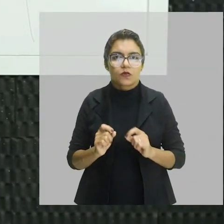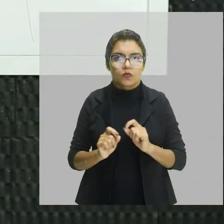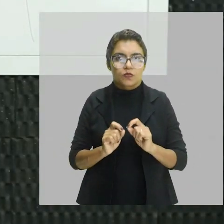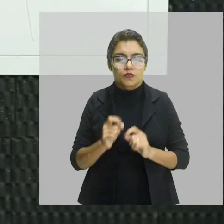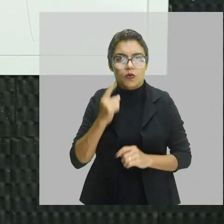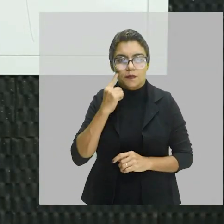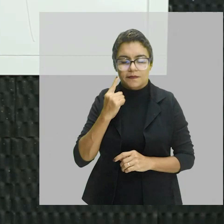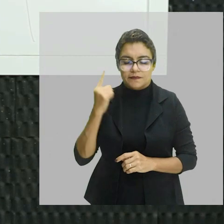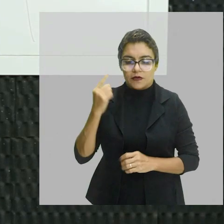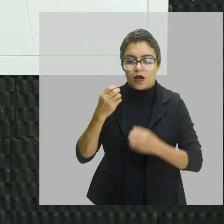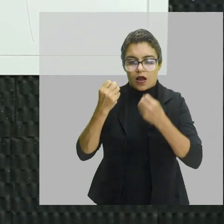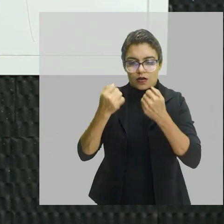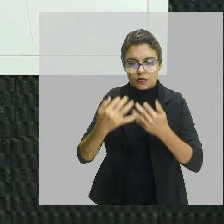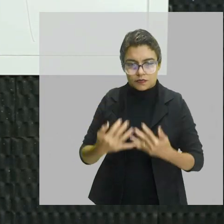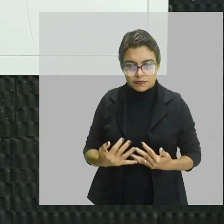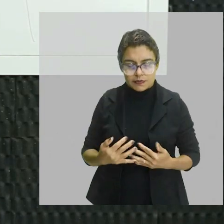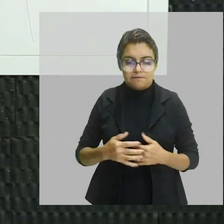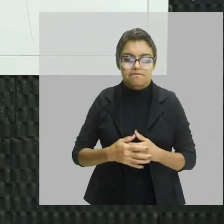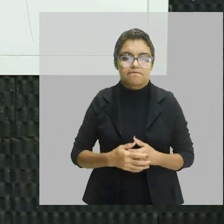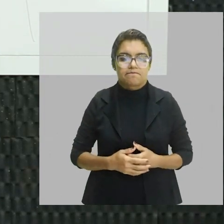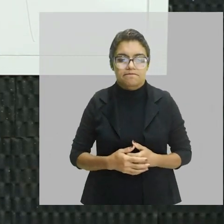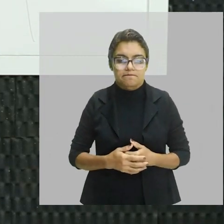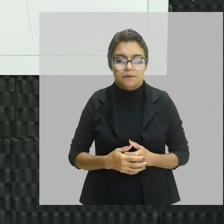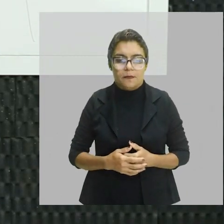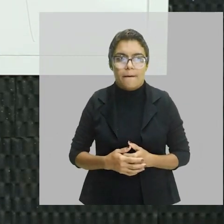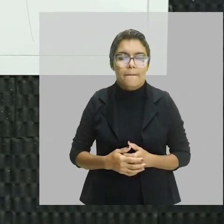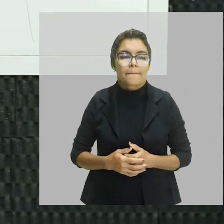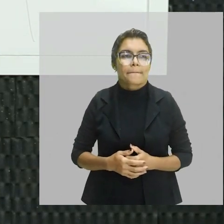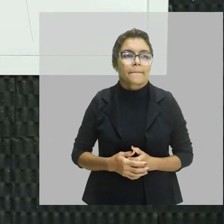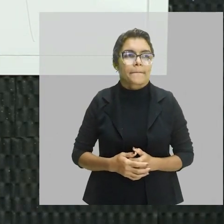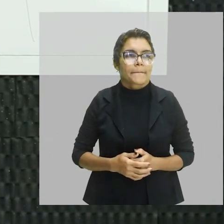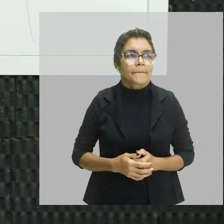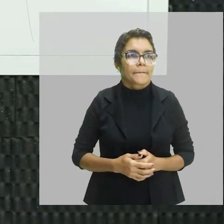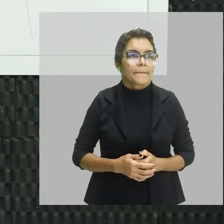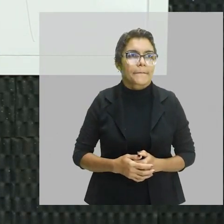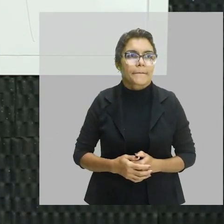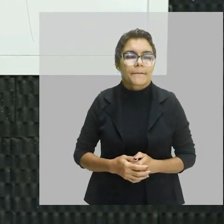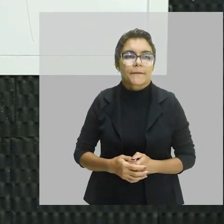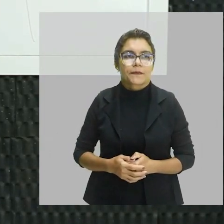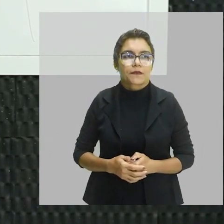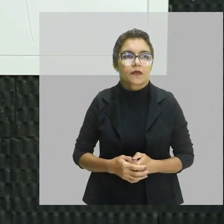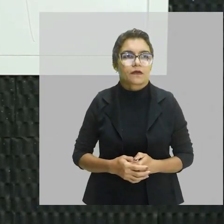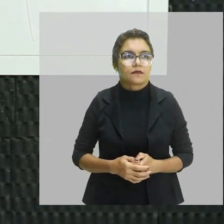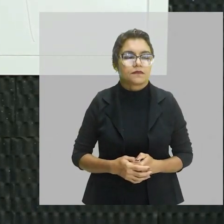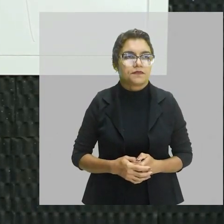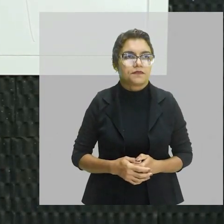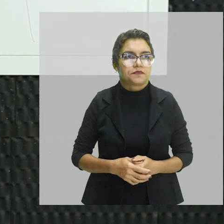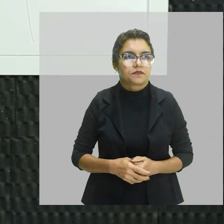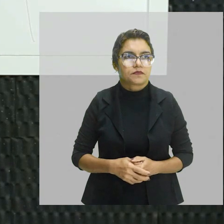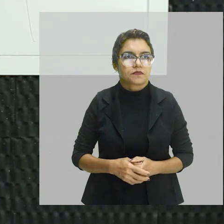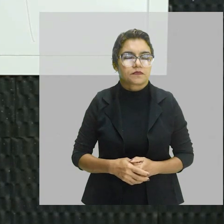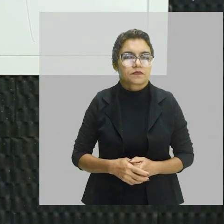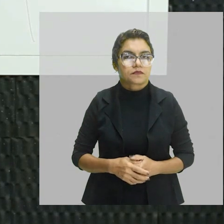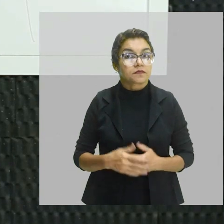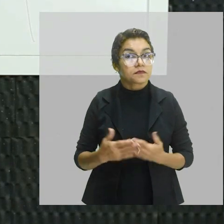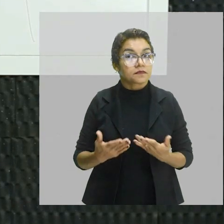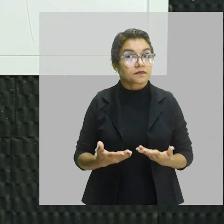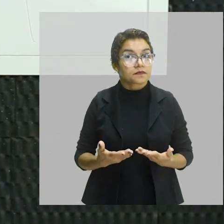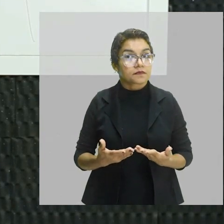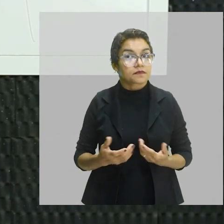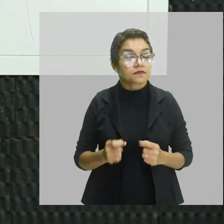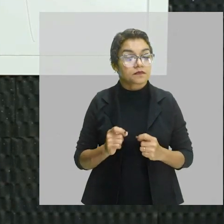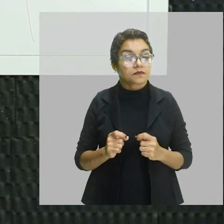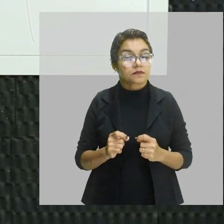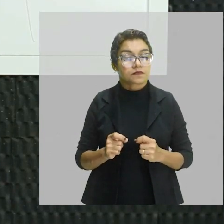aqui para a gente trabalhar ali a questão, ok? Então, é